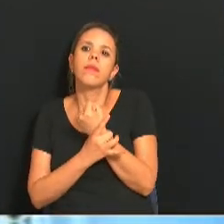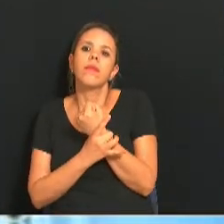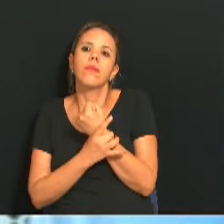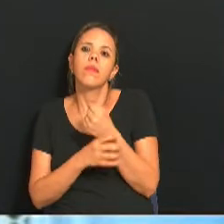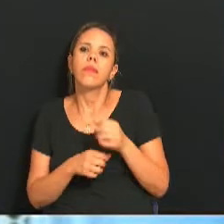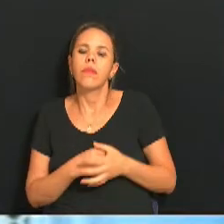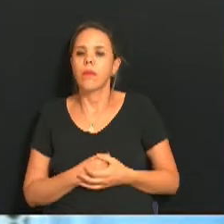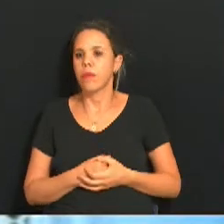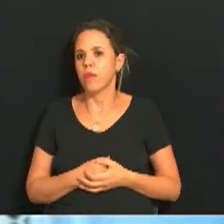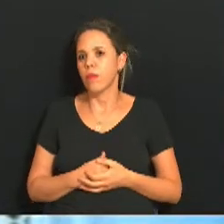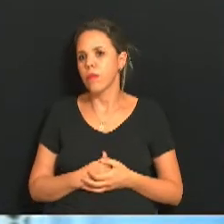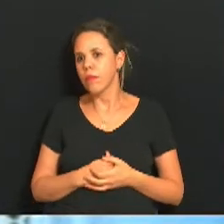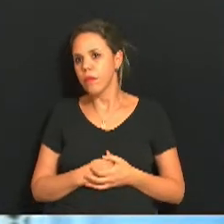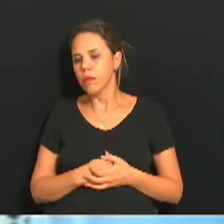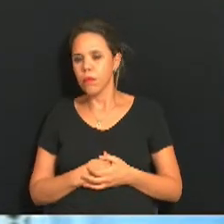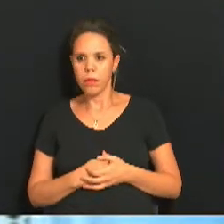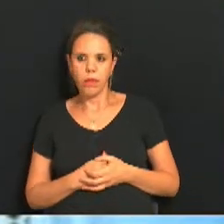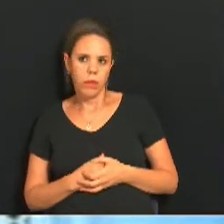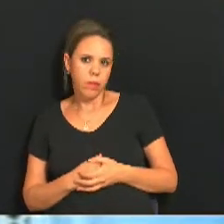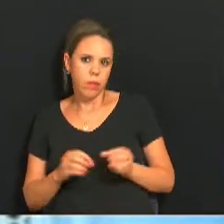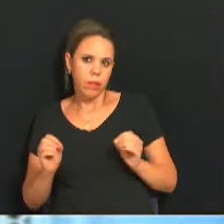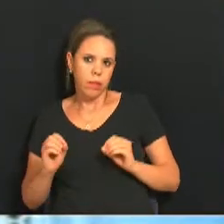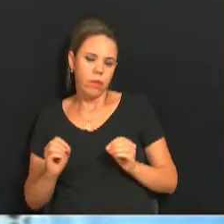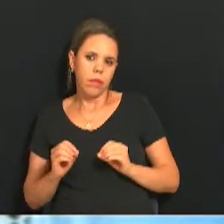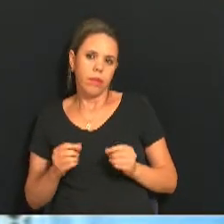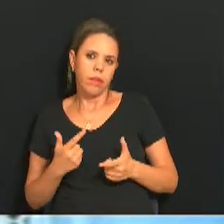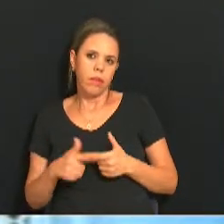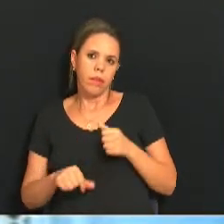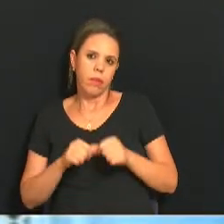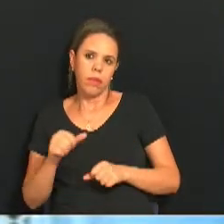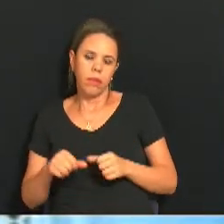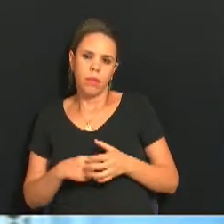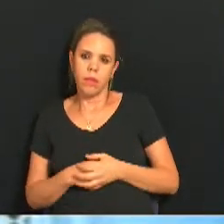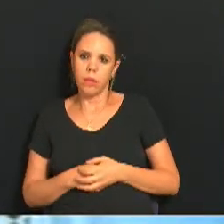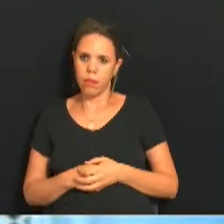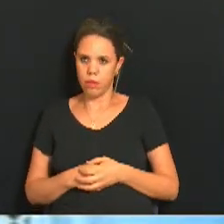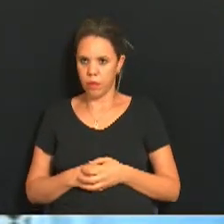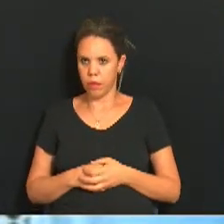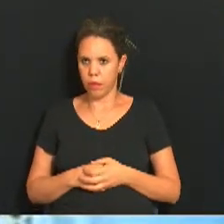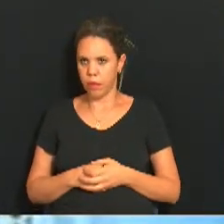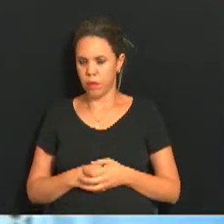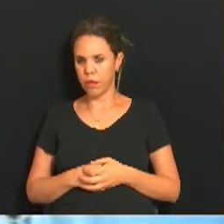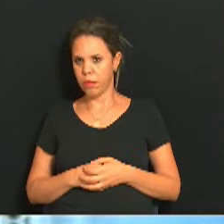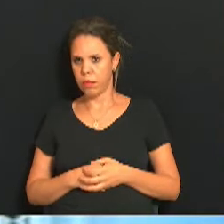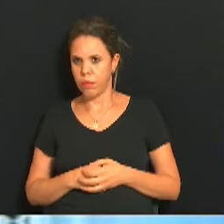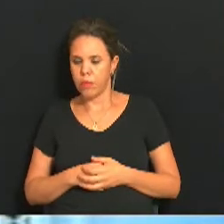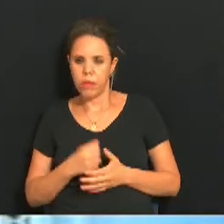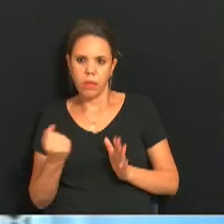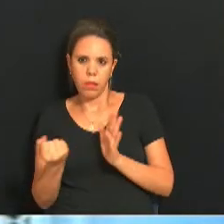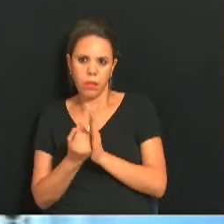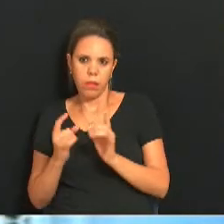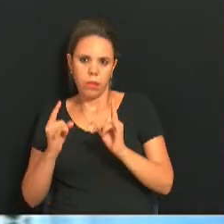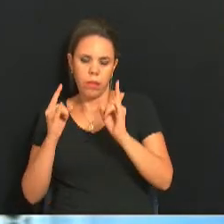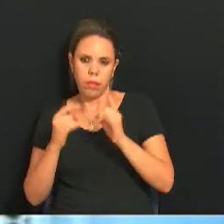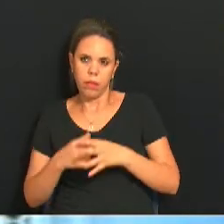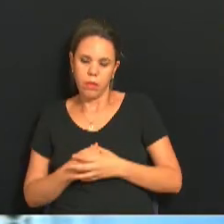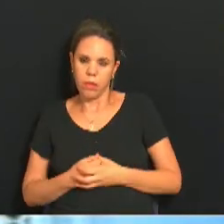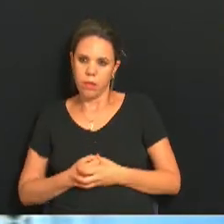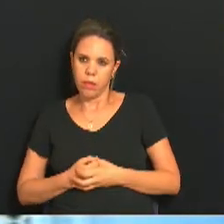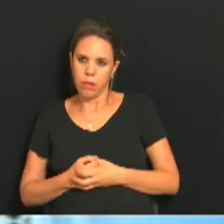de forma uma esteja alterando a decisão de tombamento pomada pelo egrégio colegiado